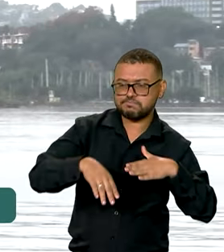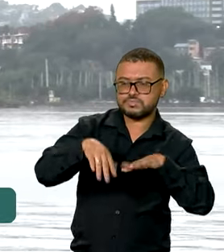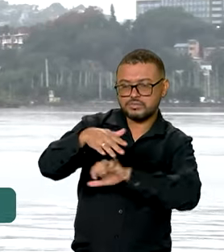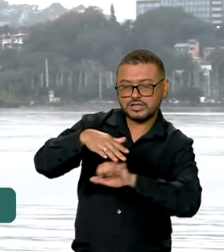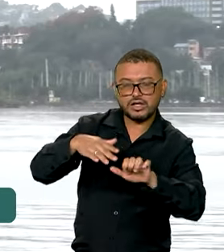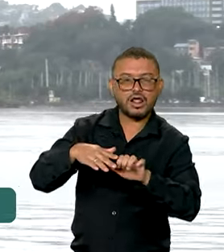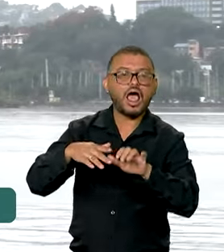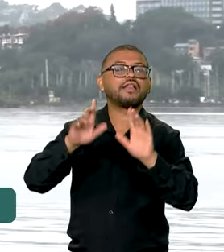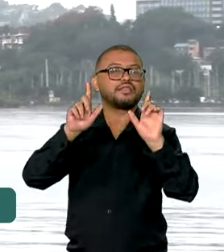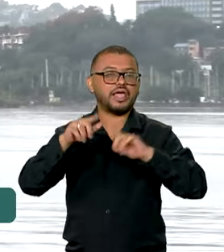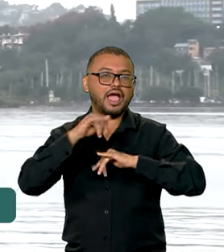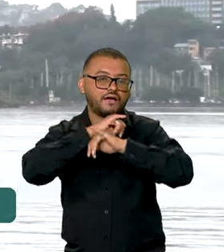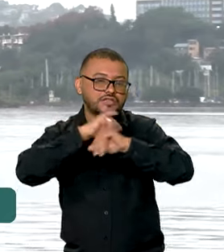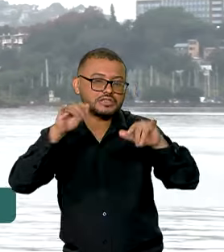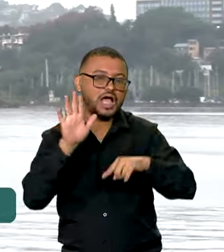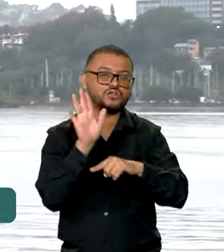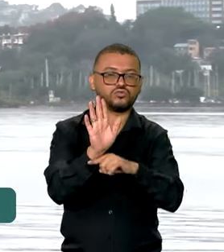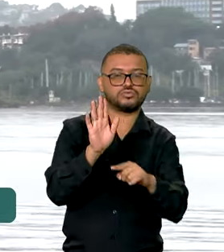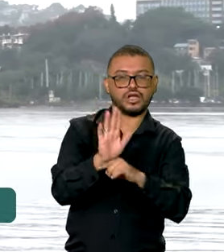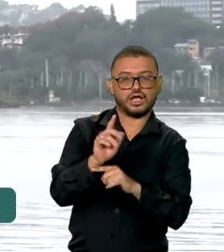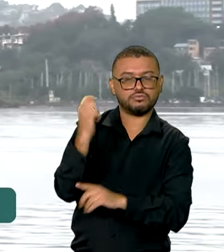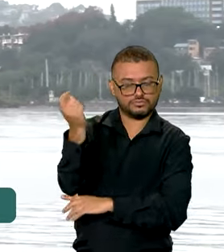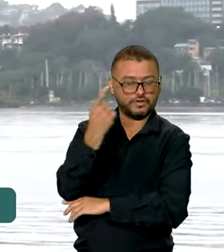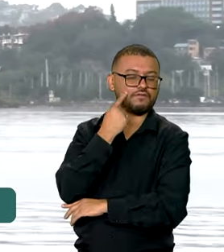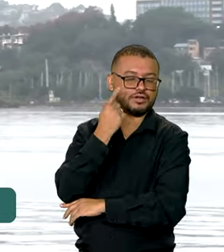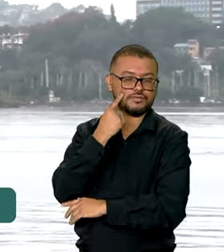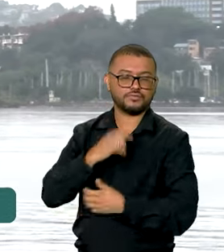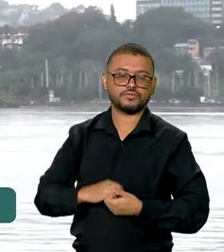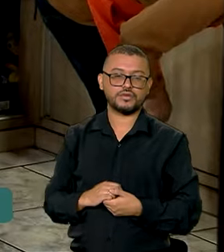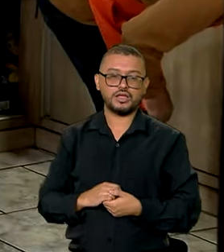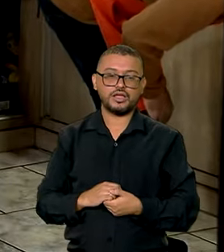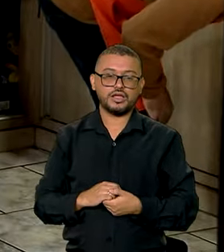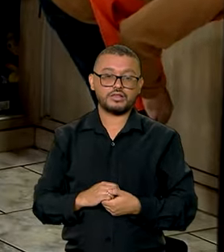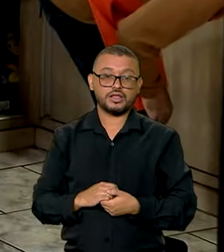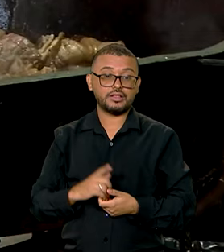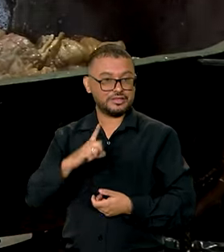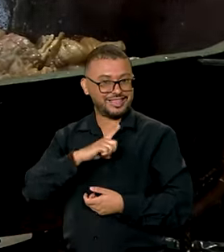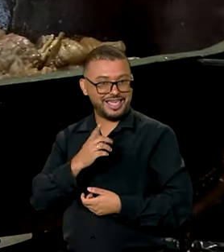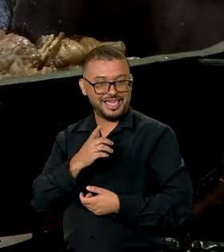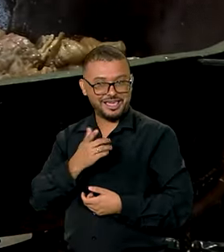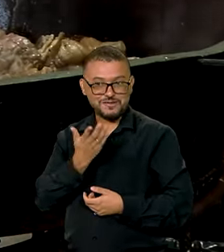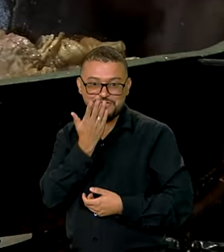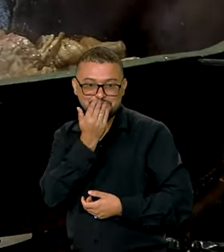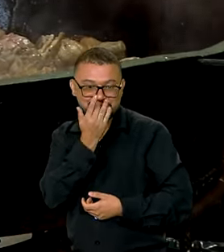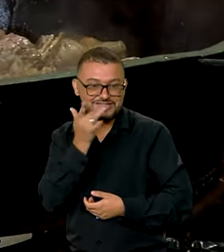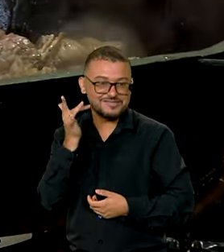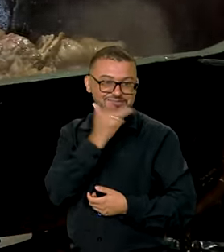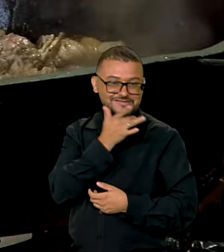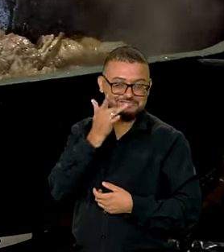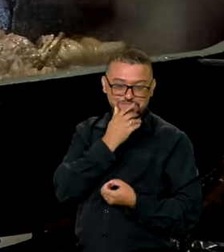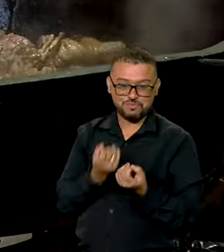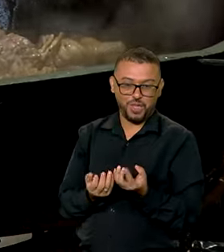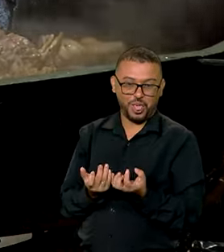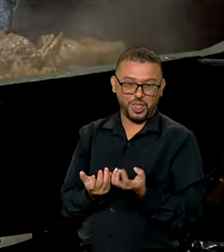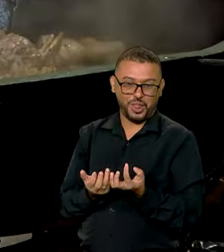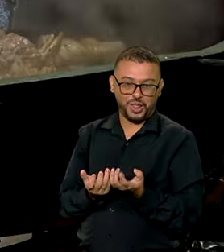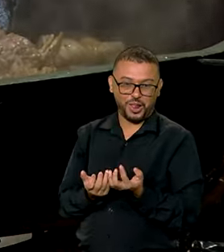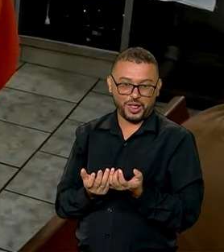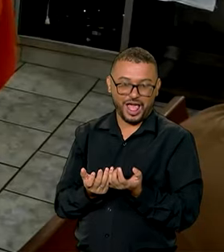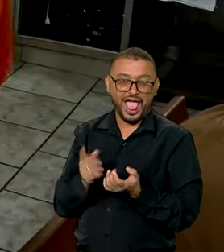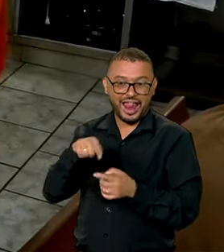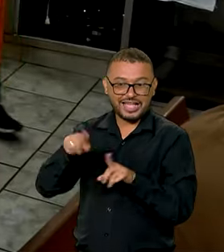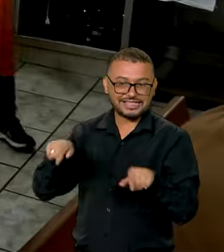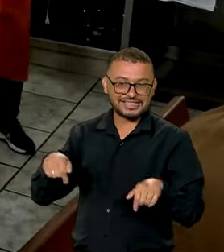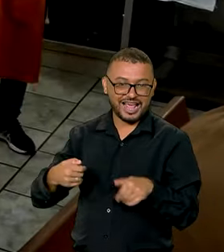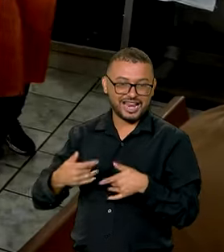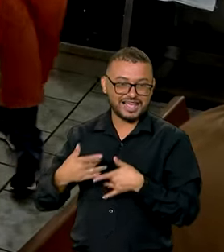ocasião, anunciaram a ajuda ao Estado. Confira na reportagem. Era cedo, quando a comida já borbulhava nas panelas dessa cozinha solidária,